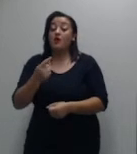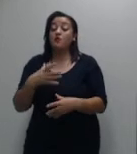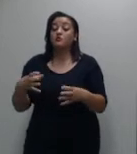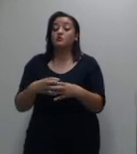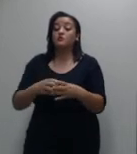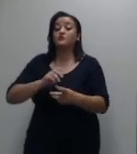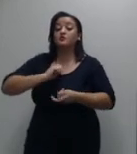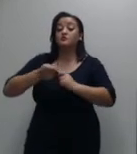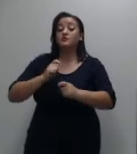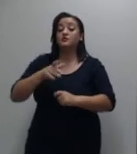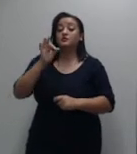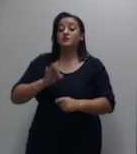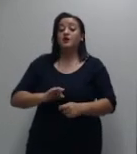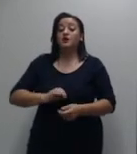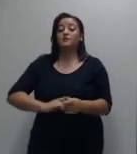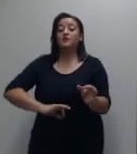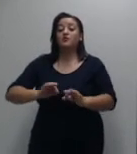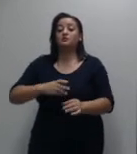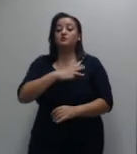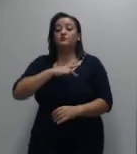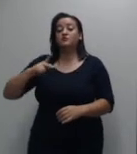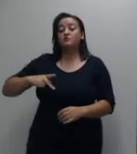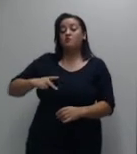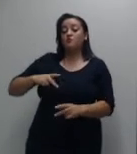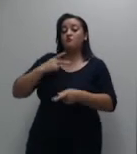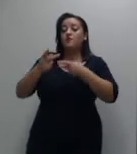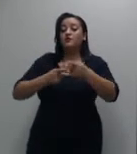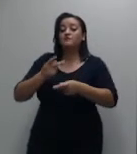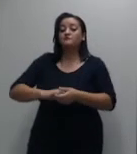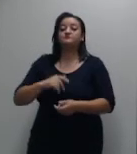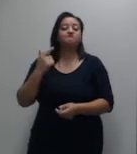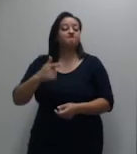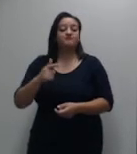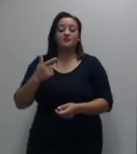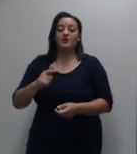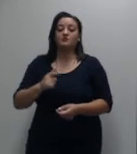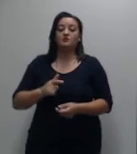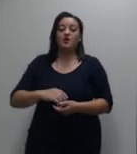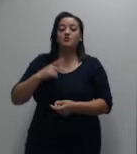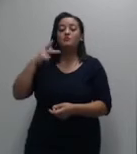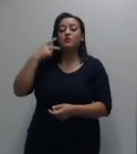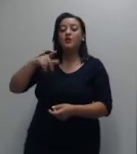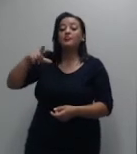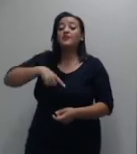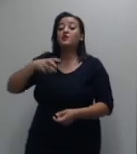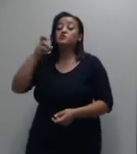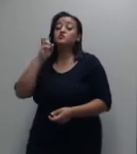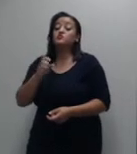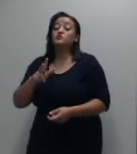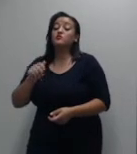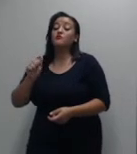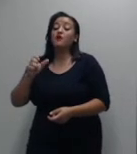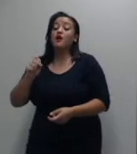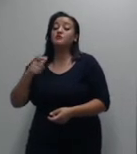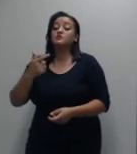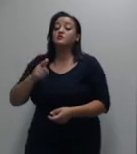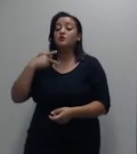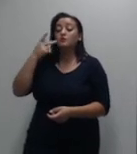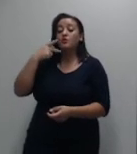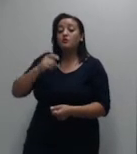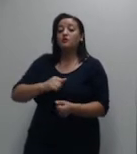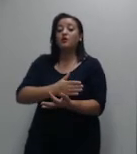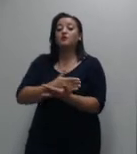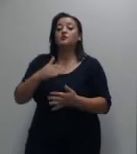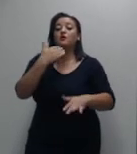da administração indireta que oficiou o ministério corpo dizendo não tenho procurador tem 15 vagas em procurar hoje abriram